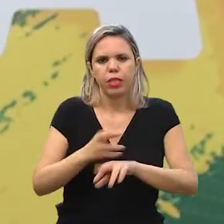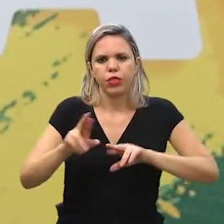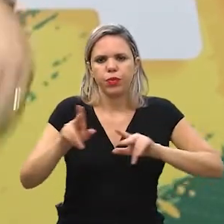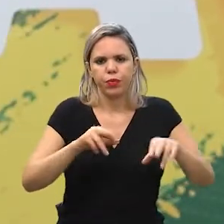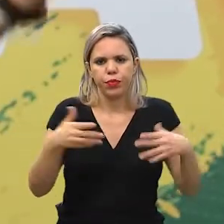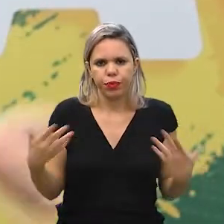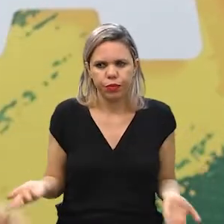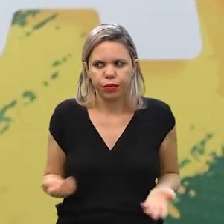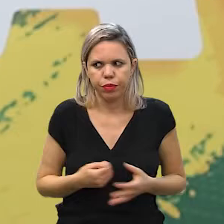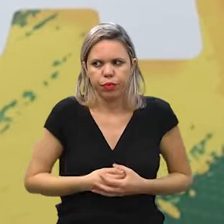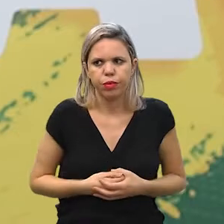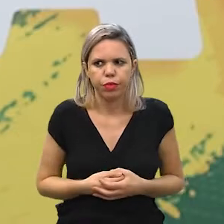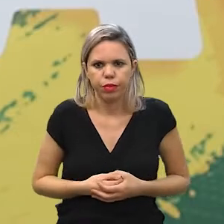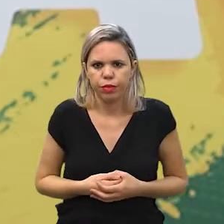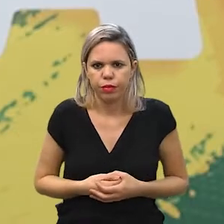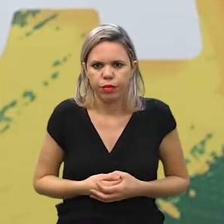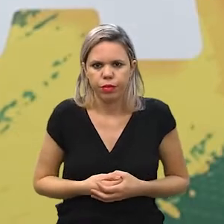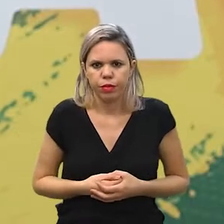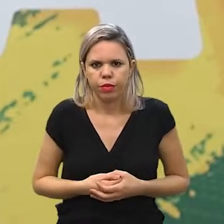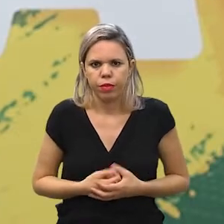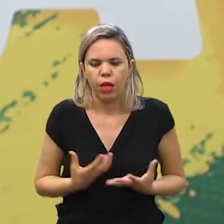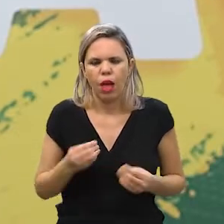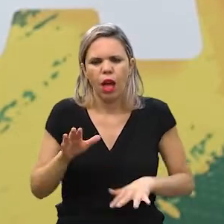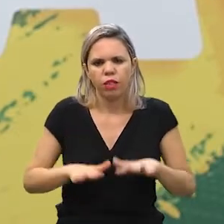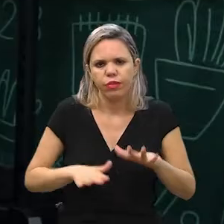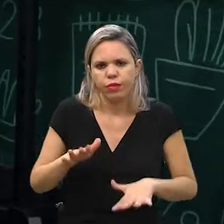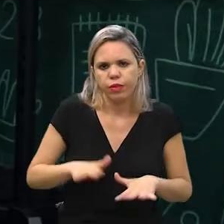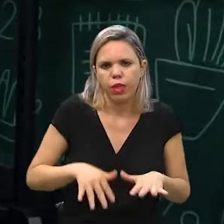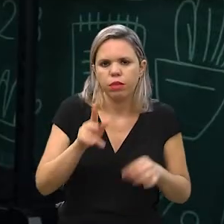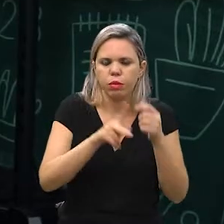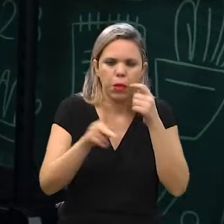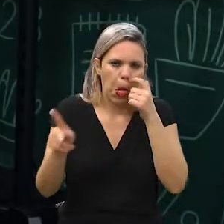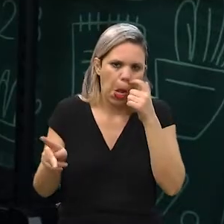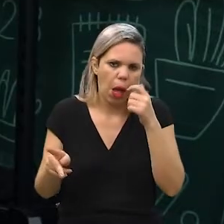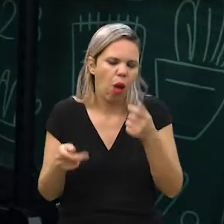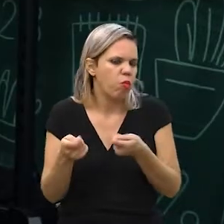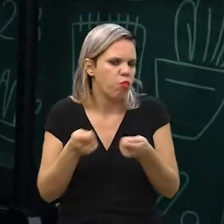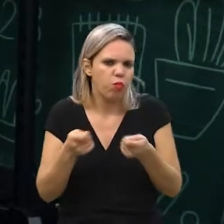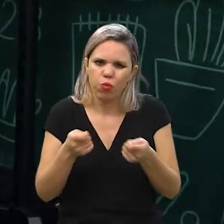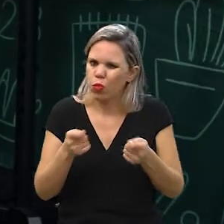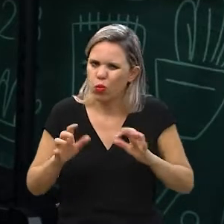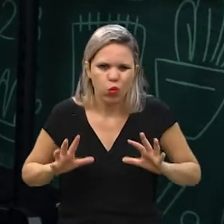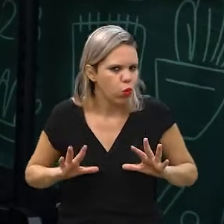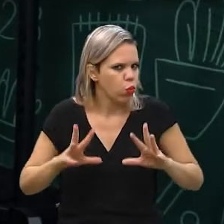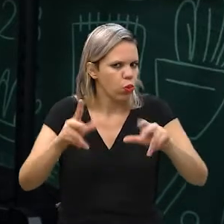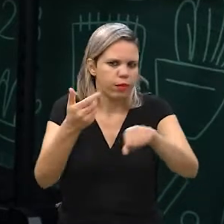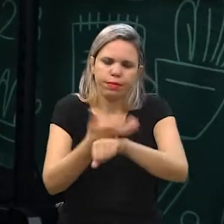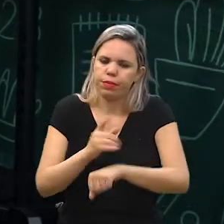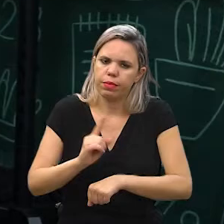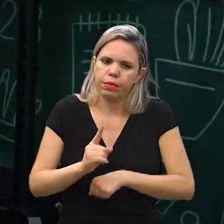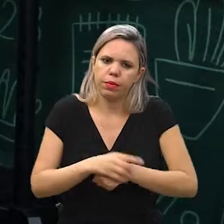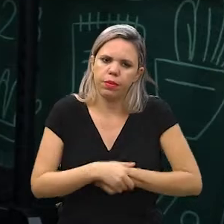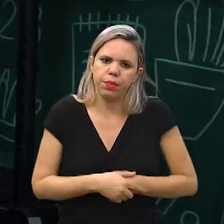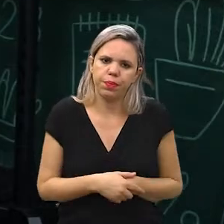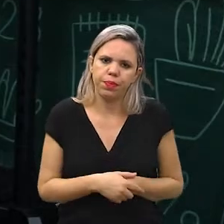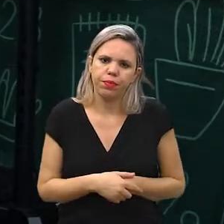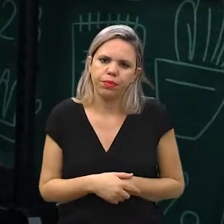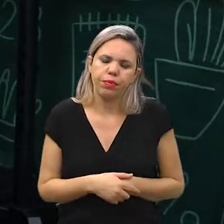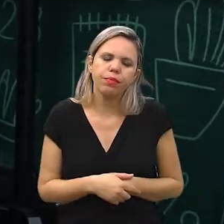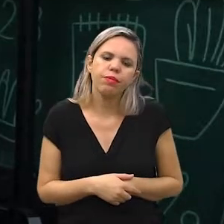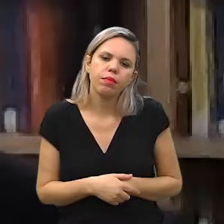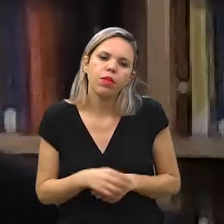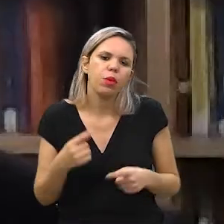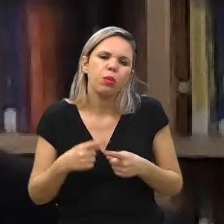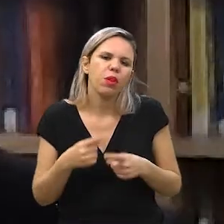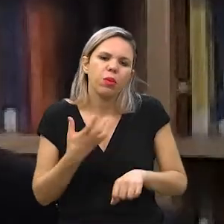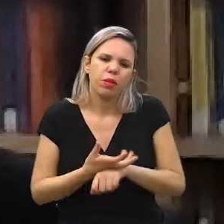específico, de matemática no caso, e muitas vezes o professor ele não domina todas as questões de matemática,